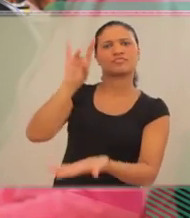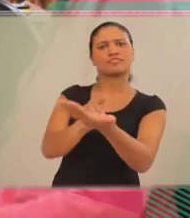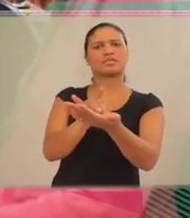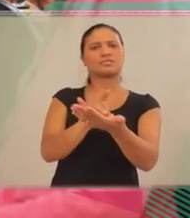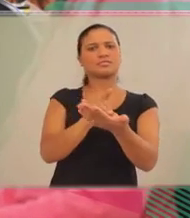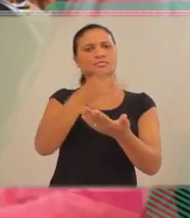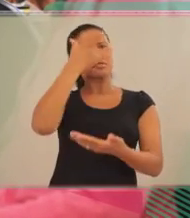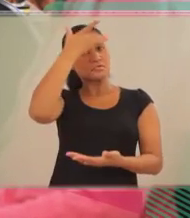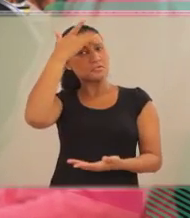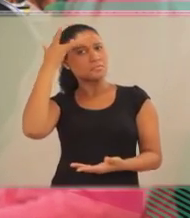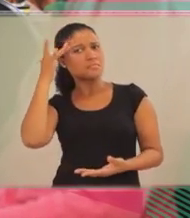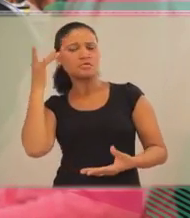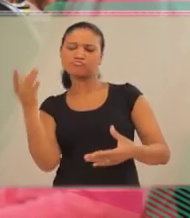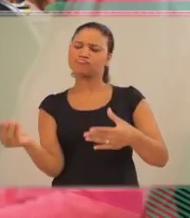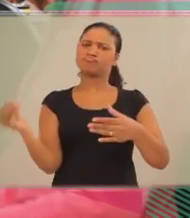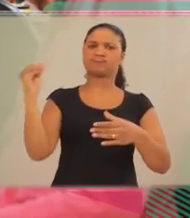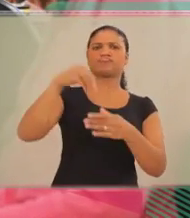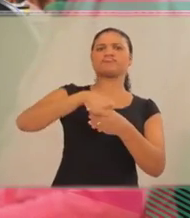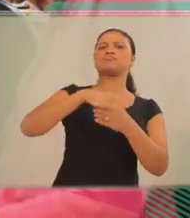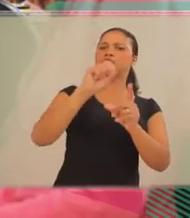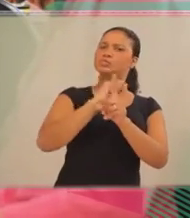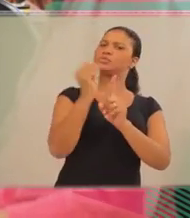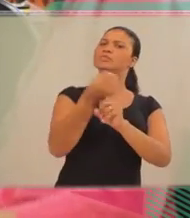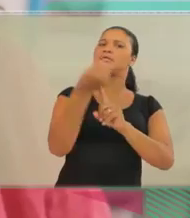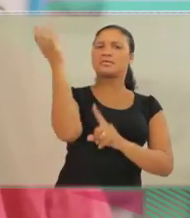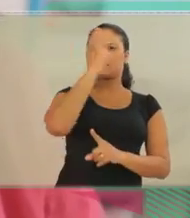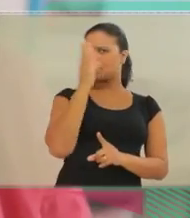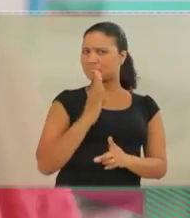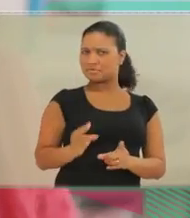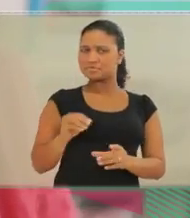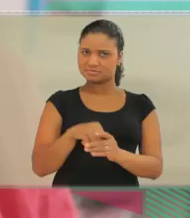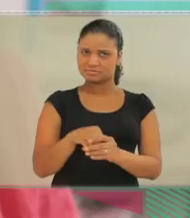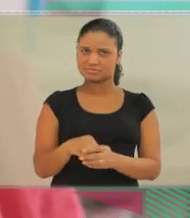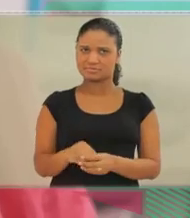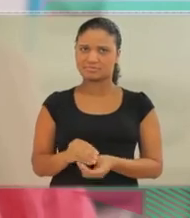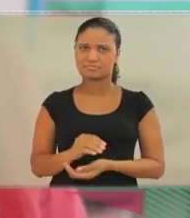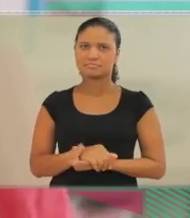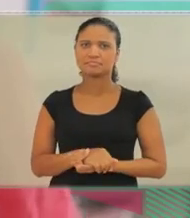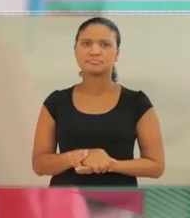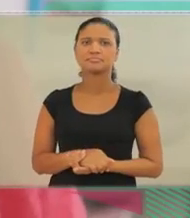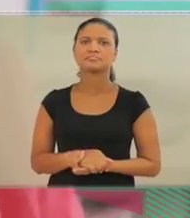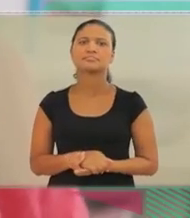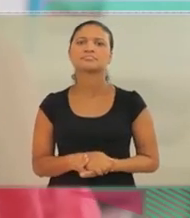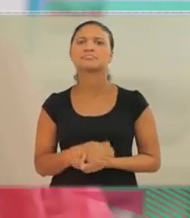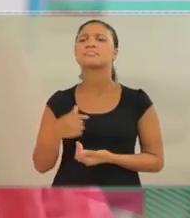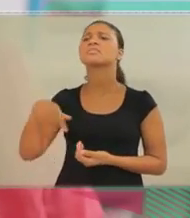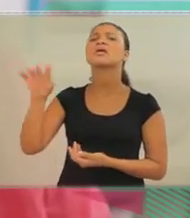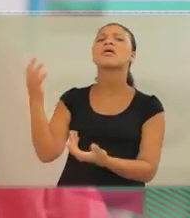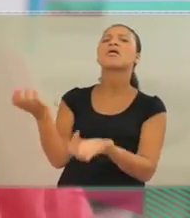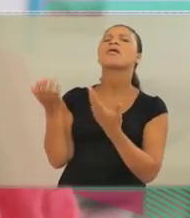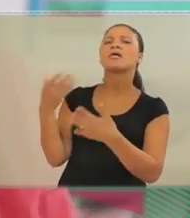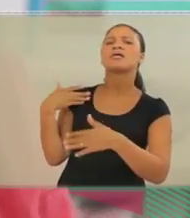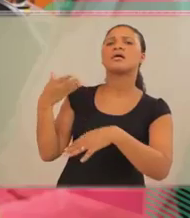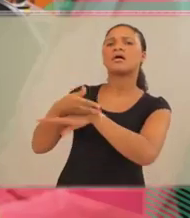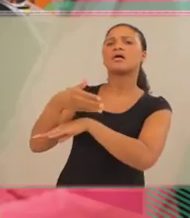pessoas que pertencem à sociedade brasileira. Quem quiser ter acesso ao livro e ao vídeo, como pode